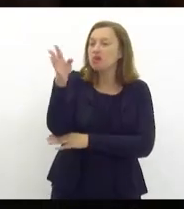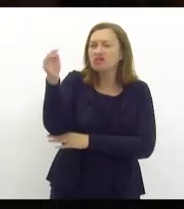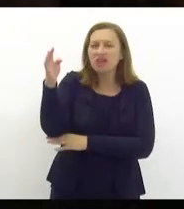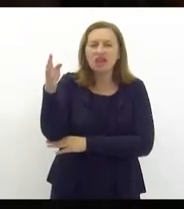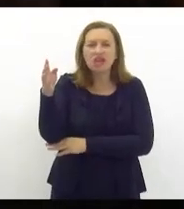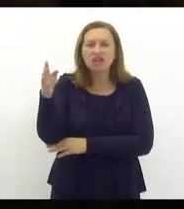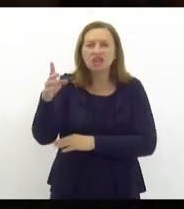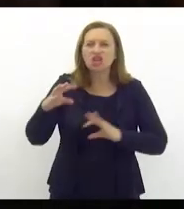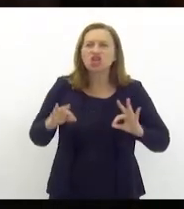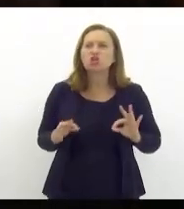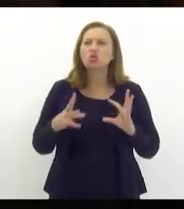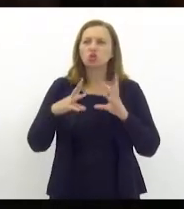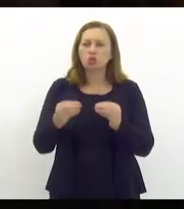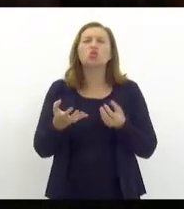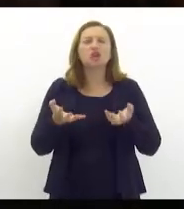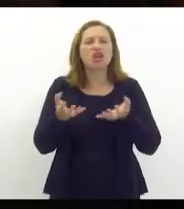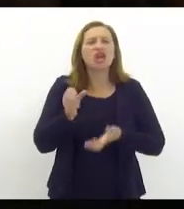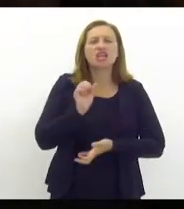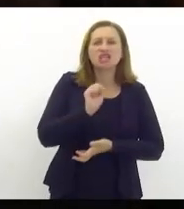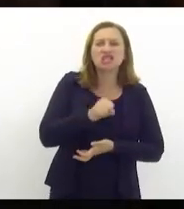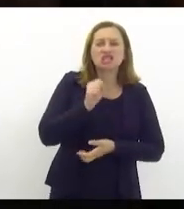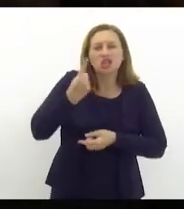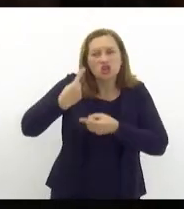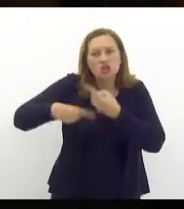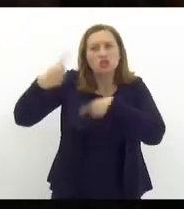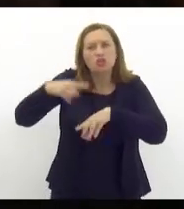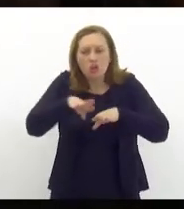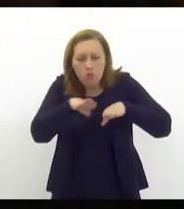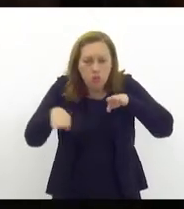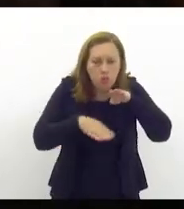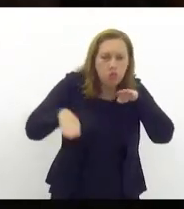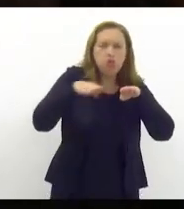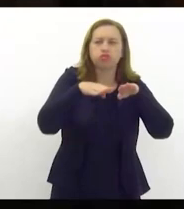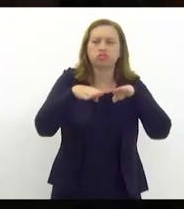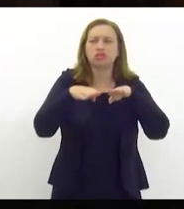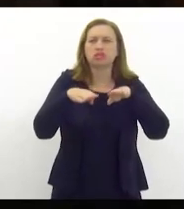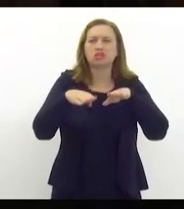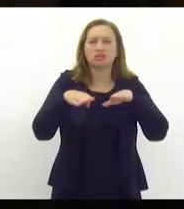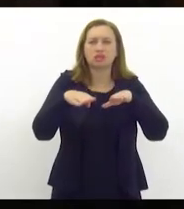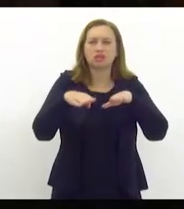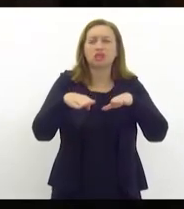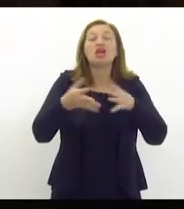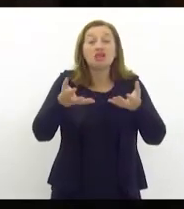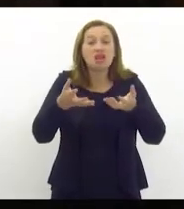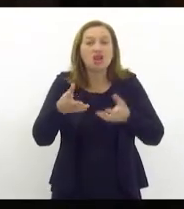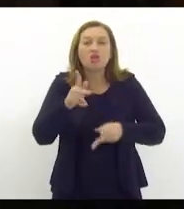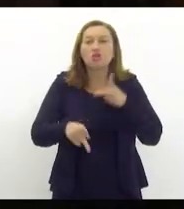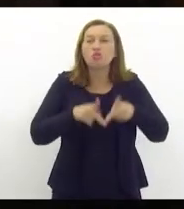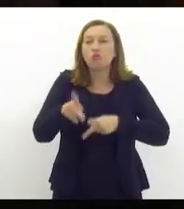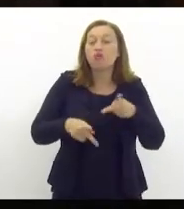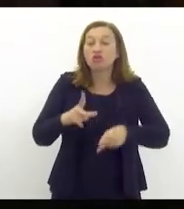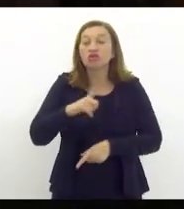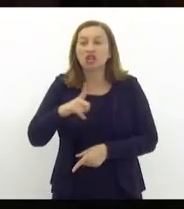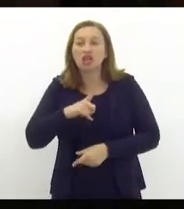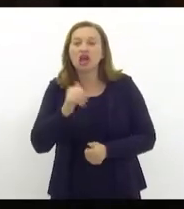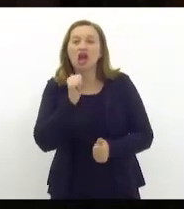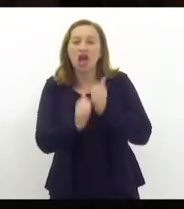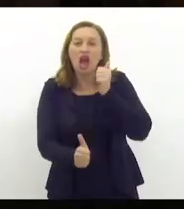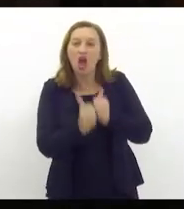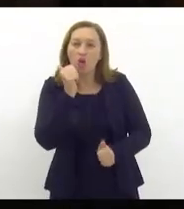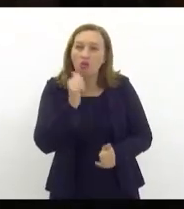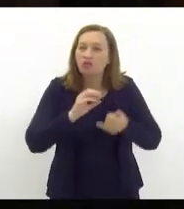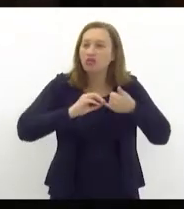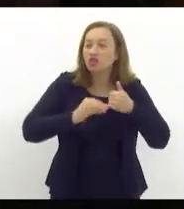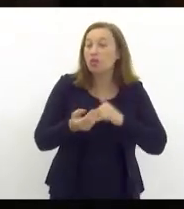e daquelas que querem, sim, superar as desigualdades sociais, que querem que o nosso povo tenha arroz e feijão para comer